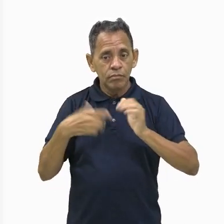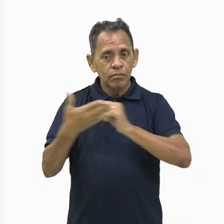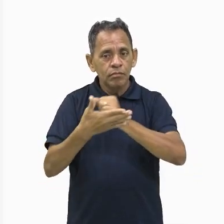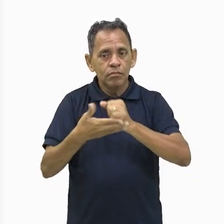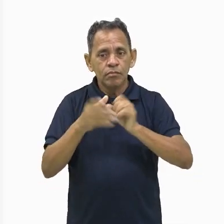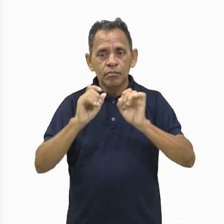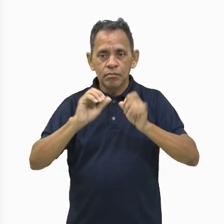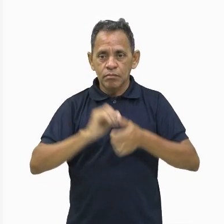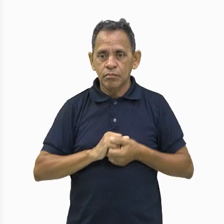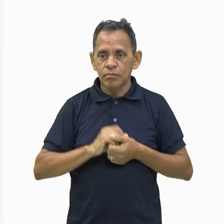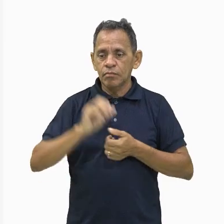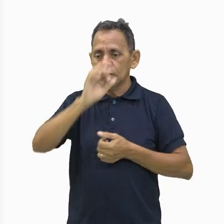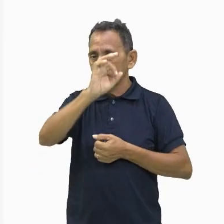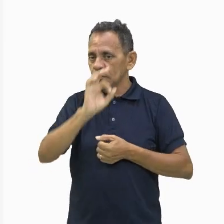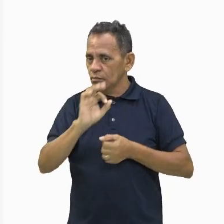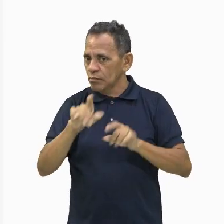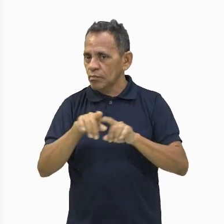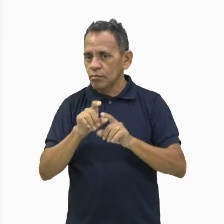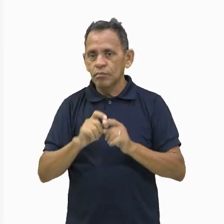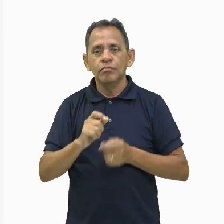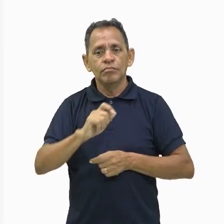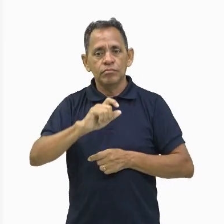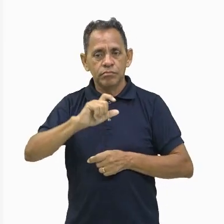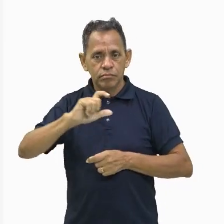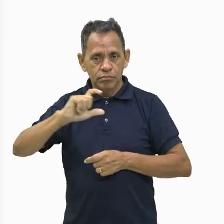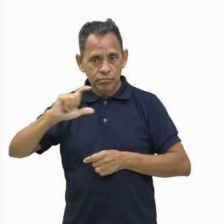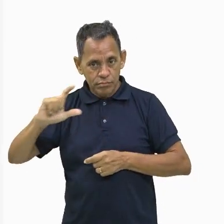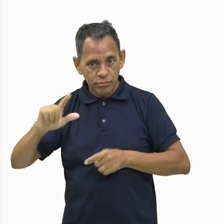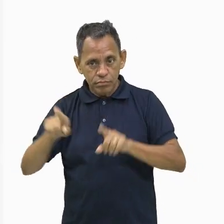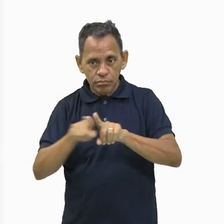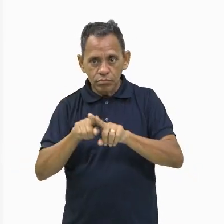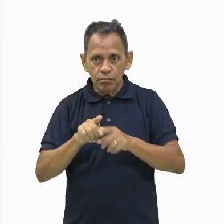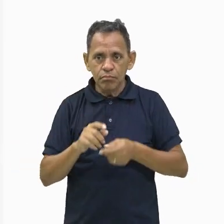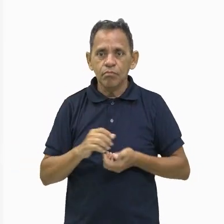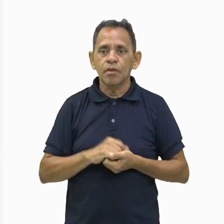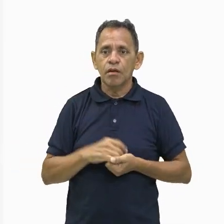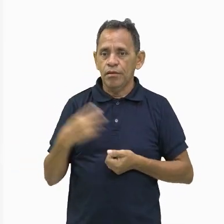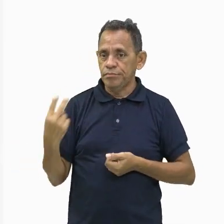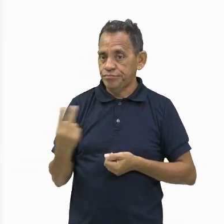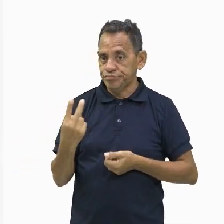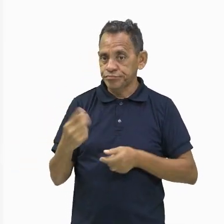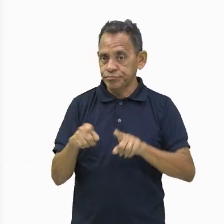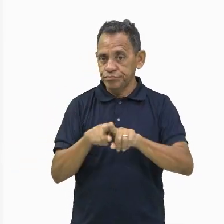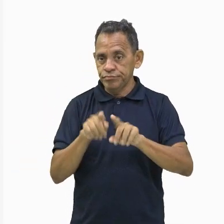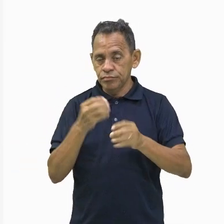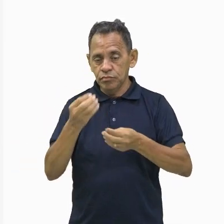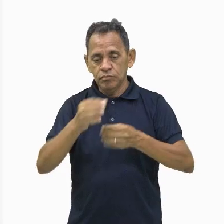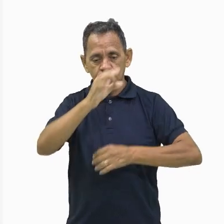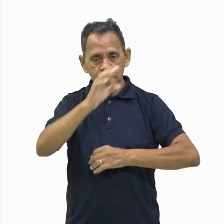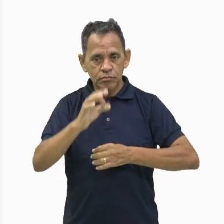o percentual que está aumentando, que está sendo dado como aumento. Então, 1 mais 0,25, no caso, nós temos